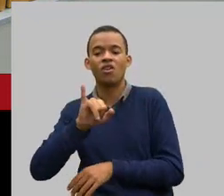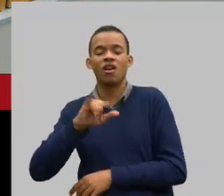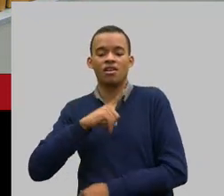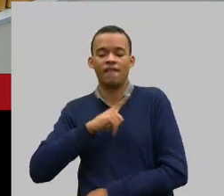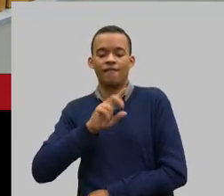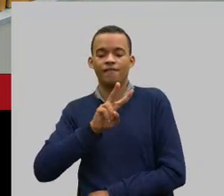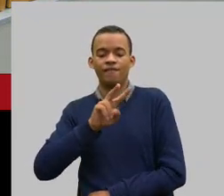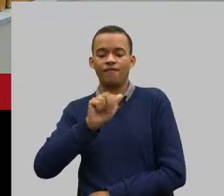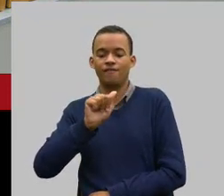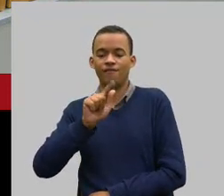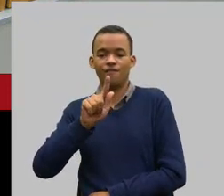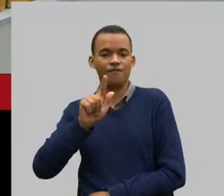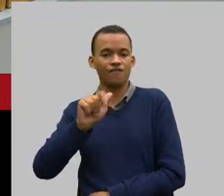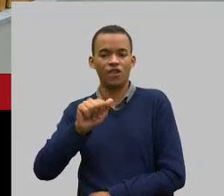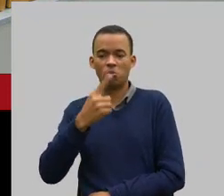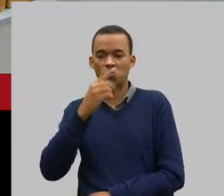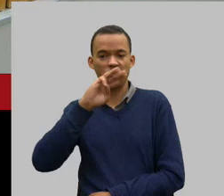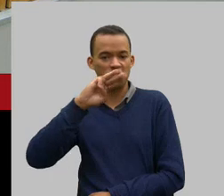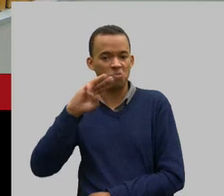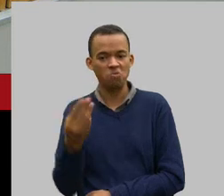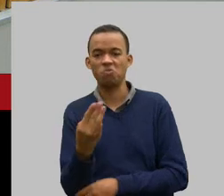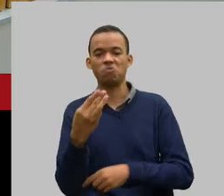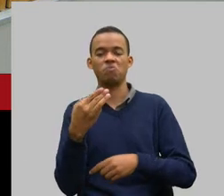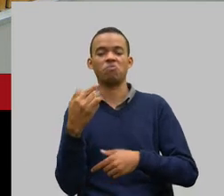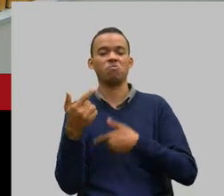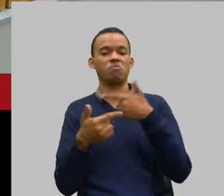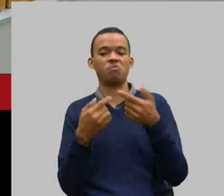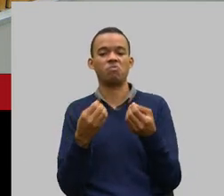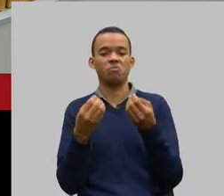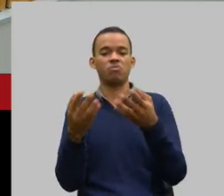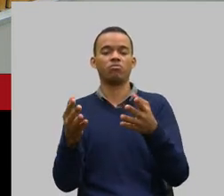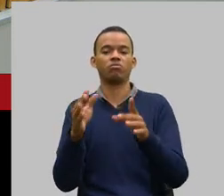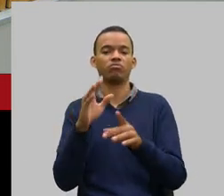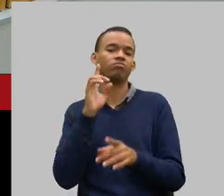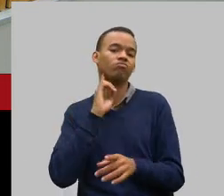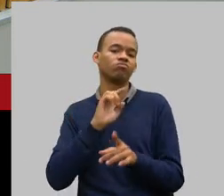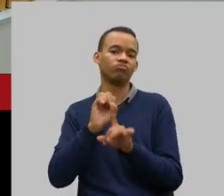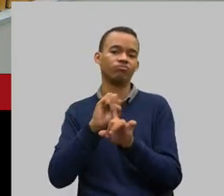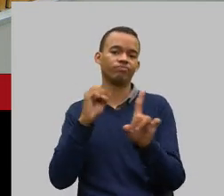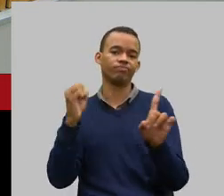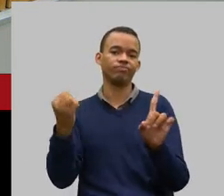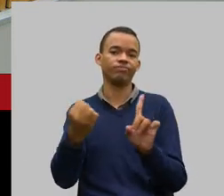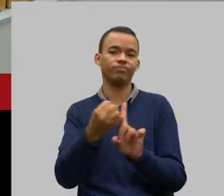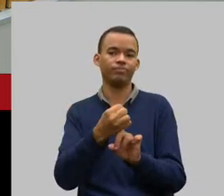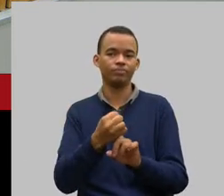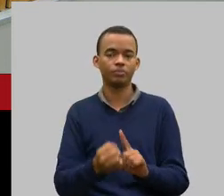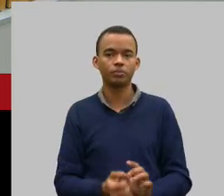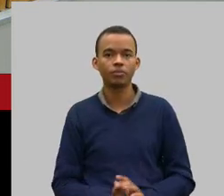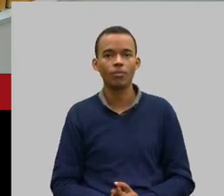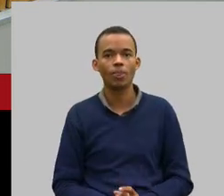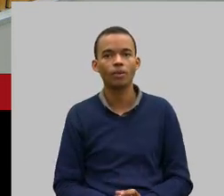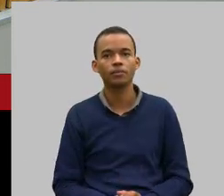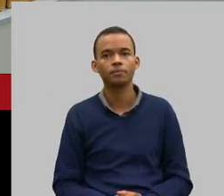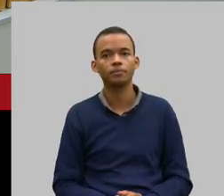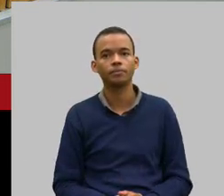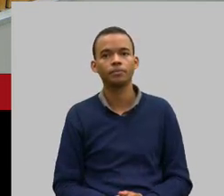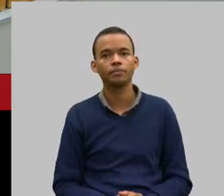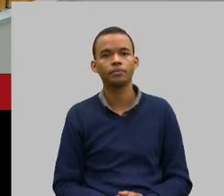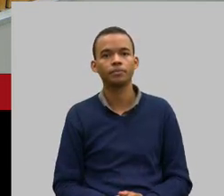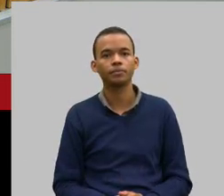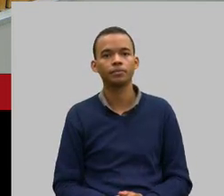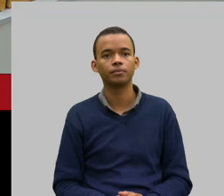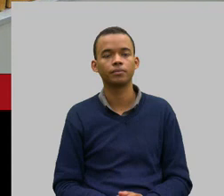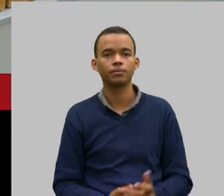presidente Obrigado nosso Líder Gustavo Santana Deputado atuante contradição